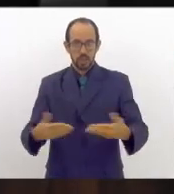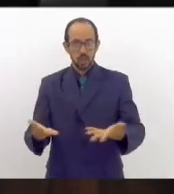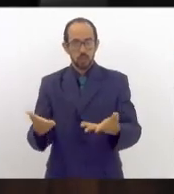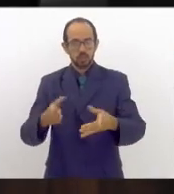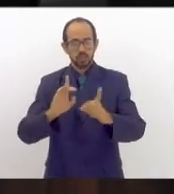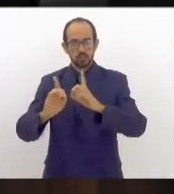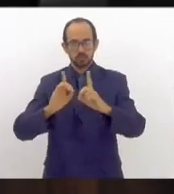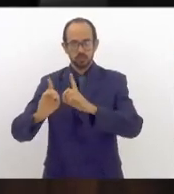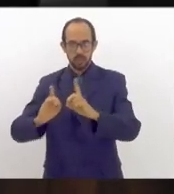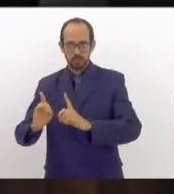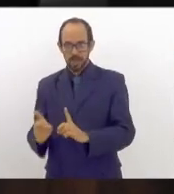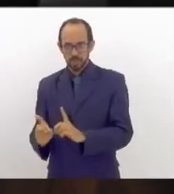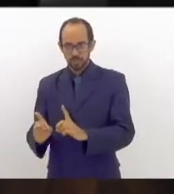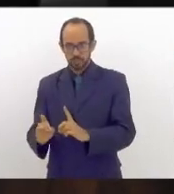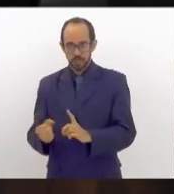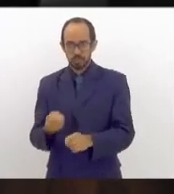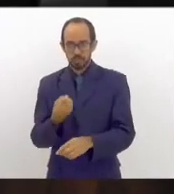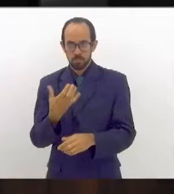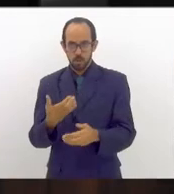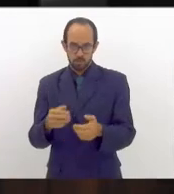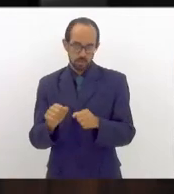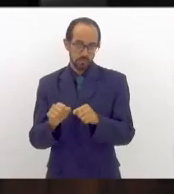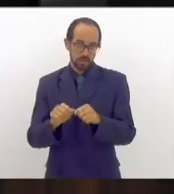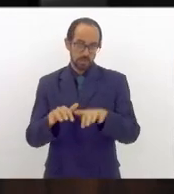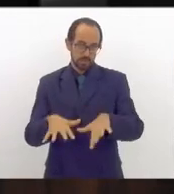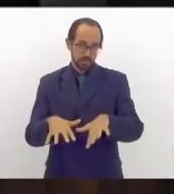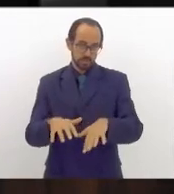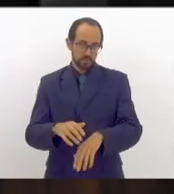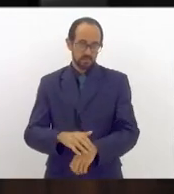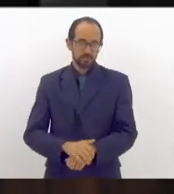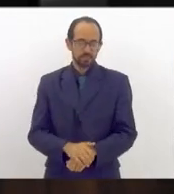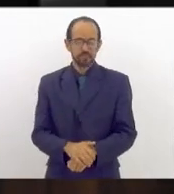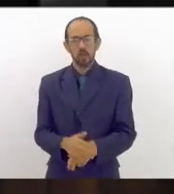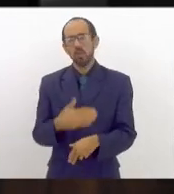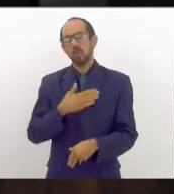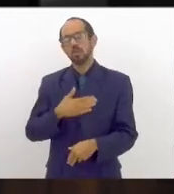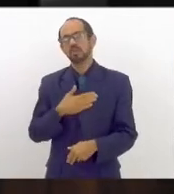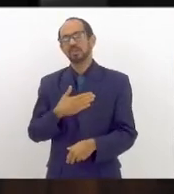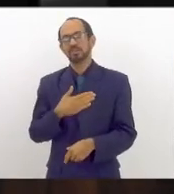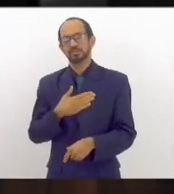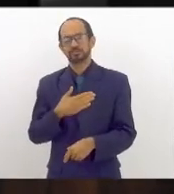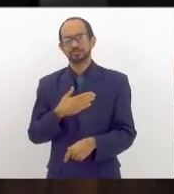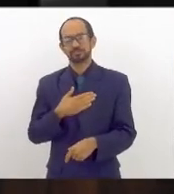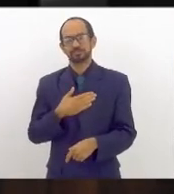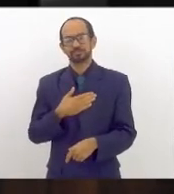muitos debates aqui e é bom que seja assim né eu quero